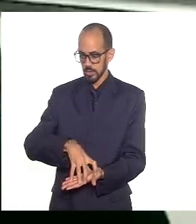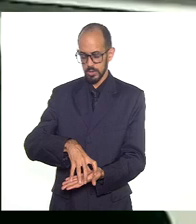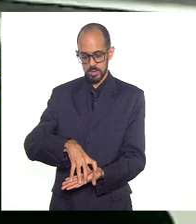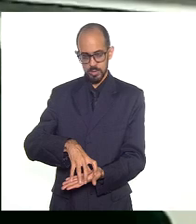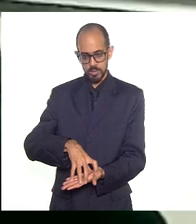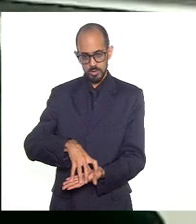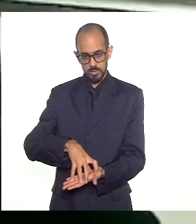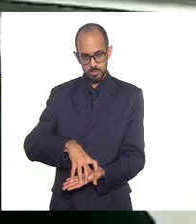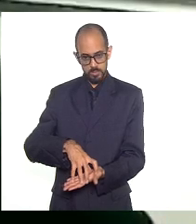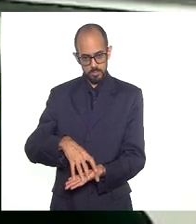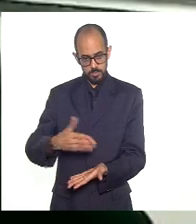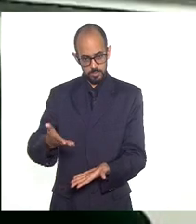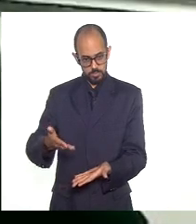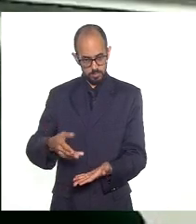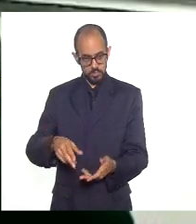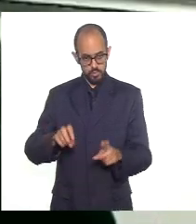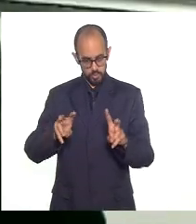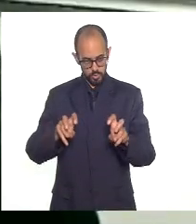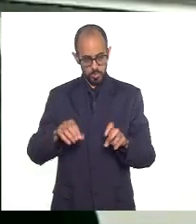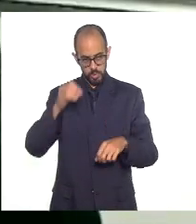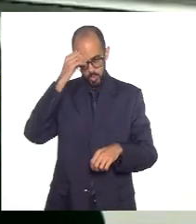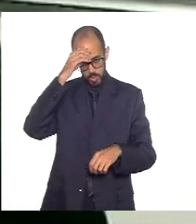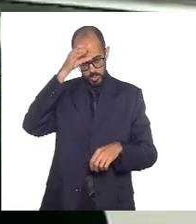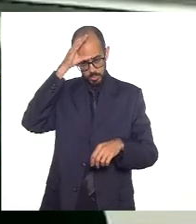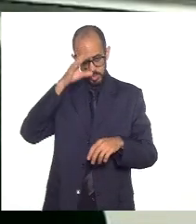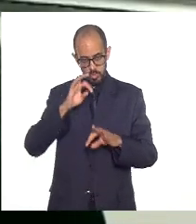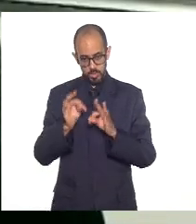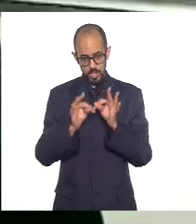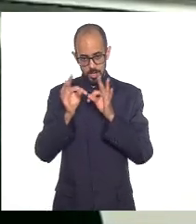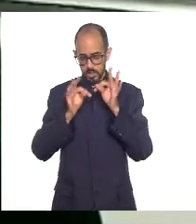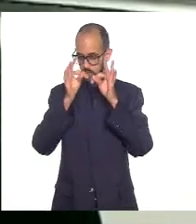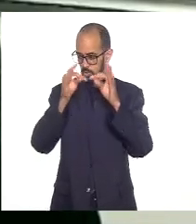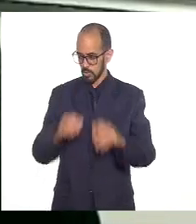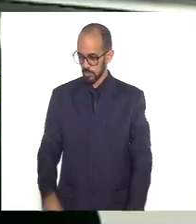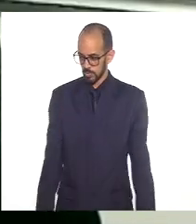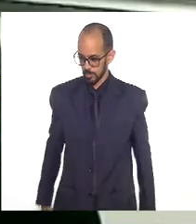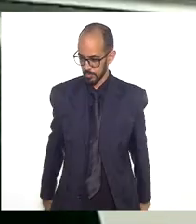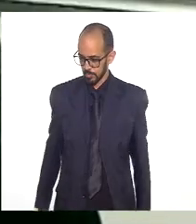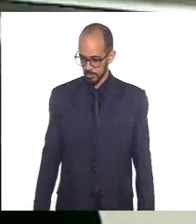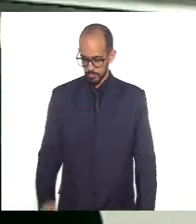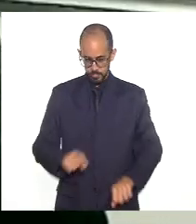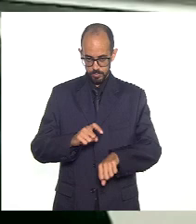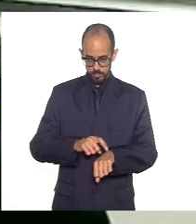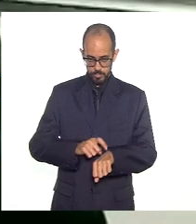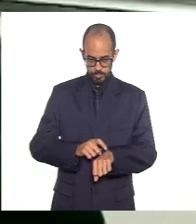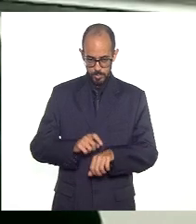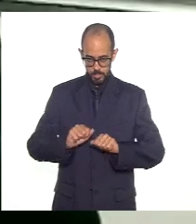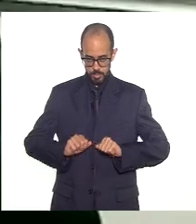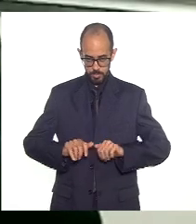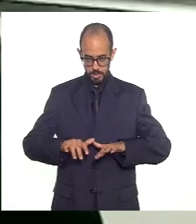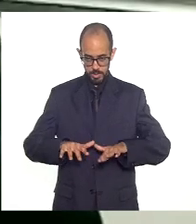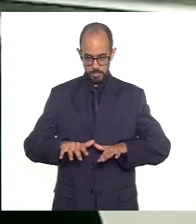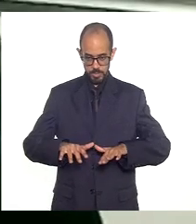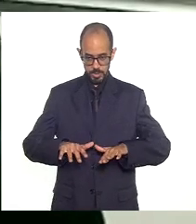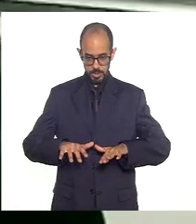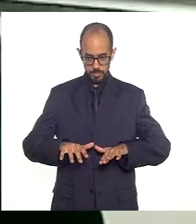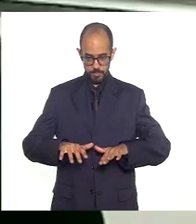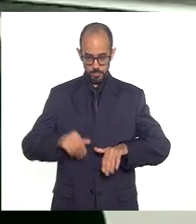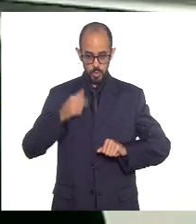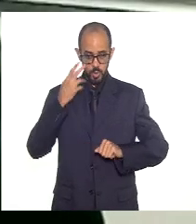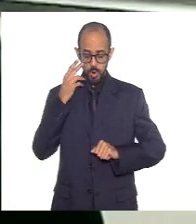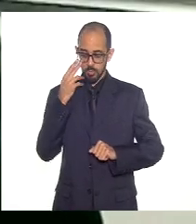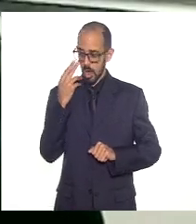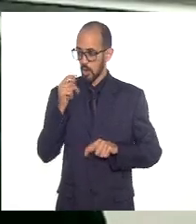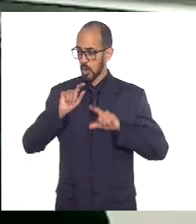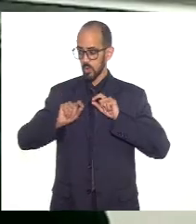conhecimento técnico. E, em período de pandemia, o ideal é